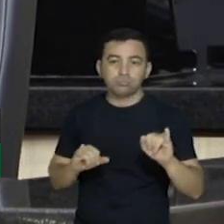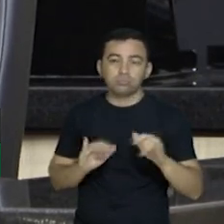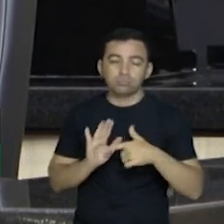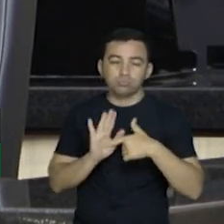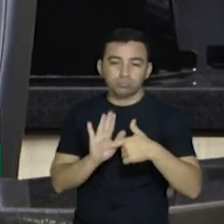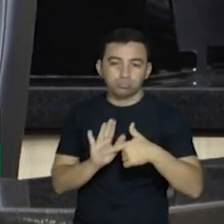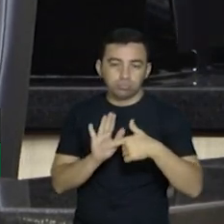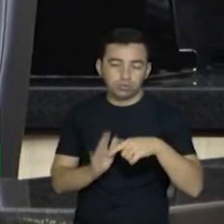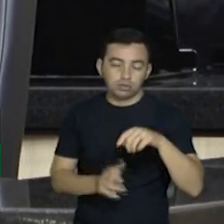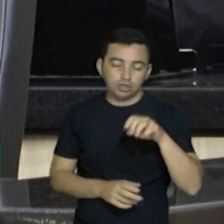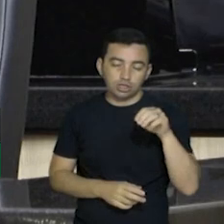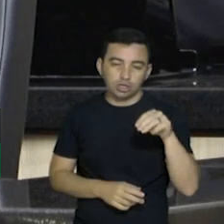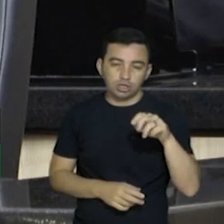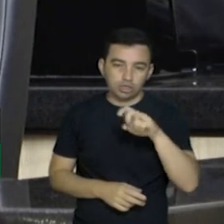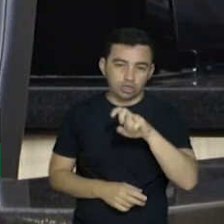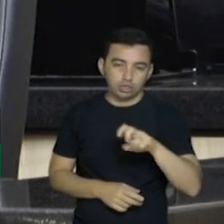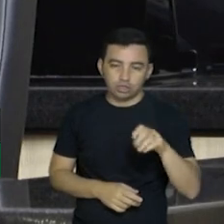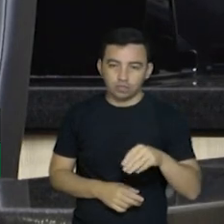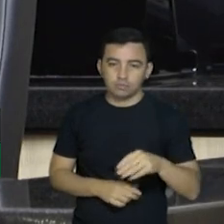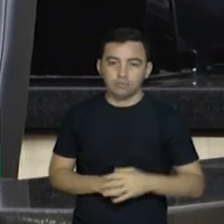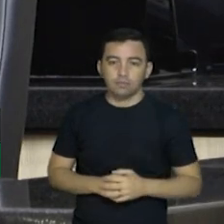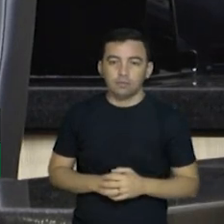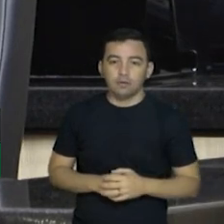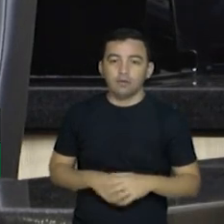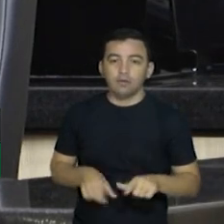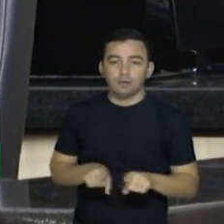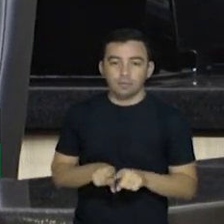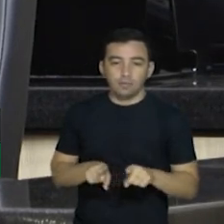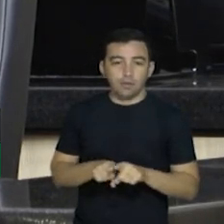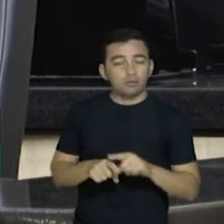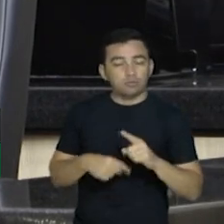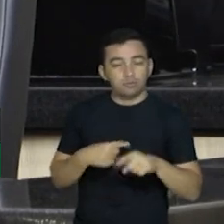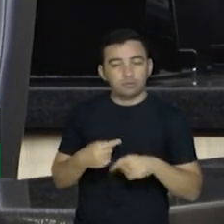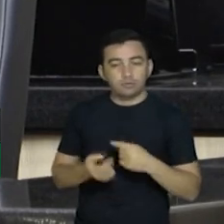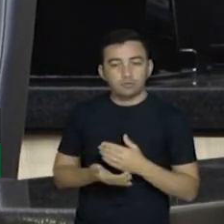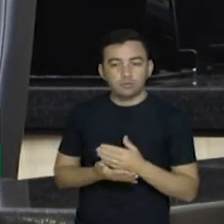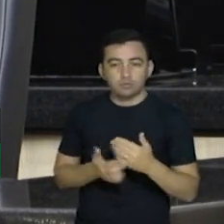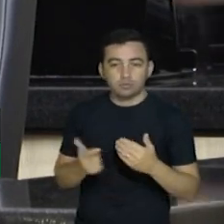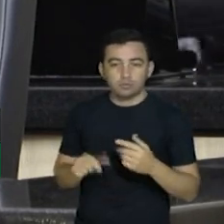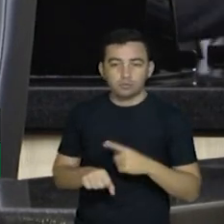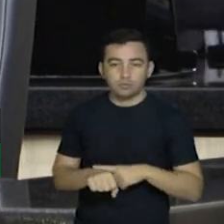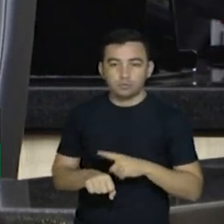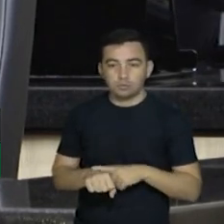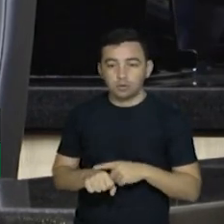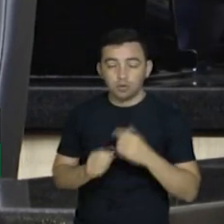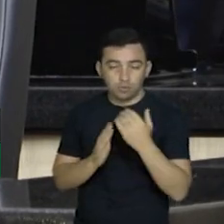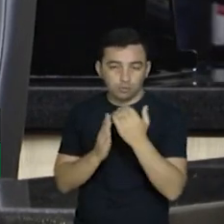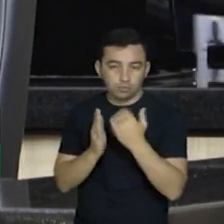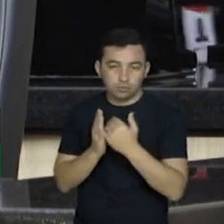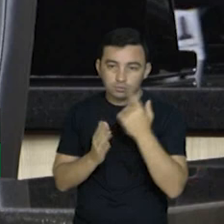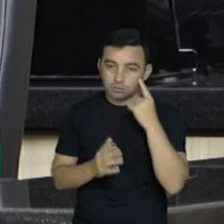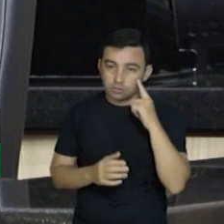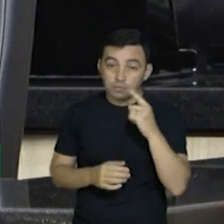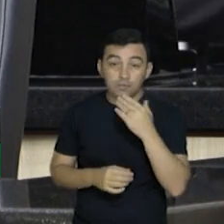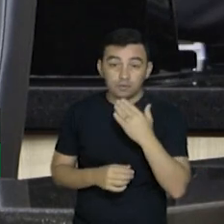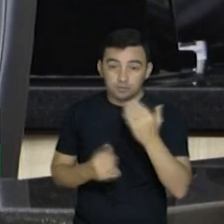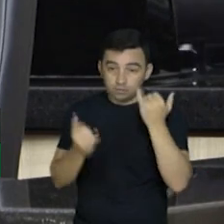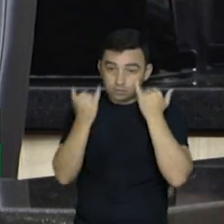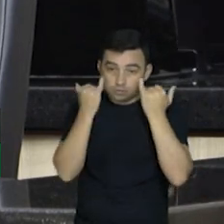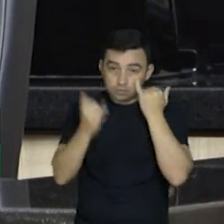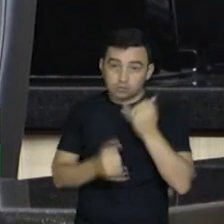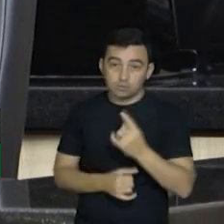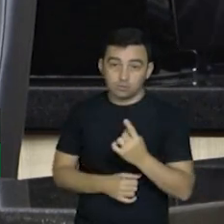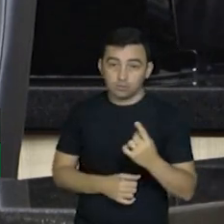reaberta a sessão o senhor presidente adentrou no próximo horário ordem do dia o pedido de informação número 111 de